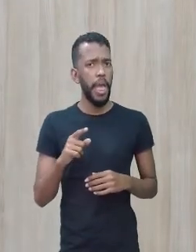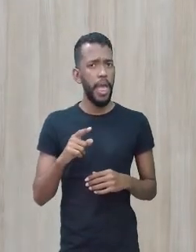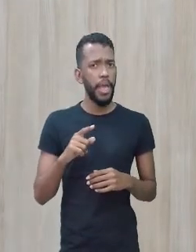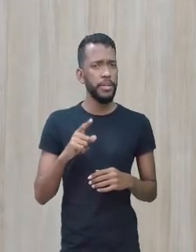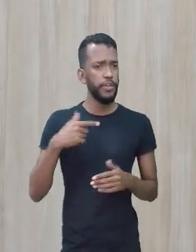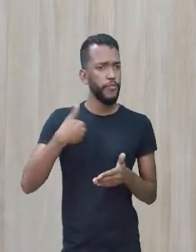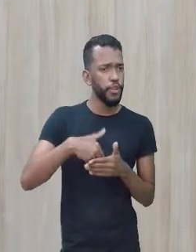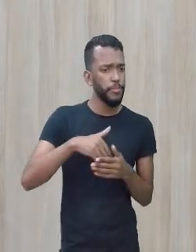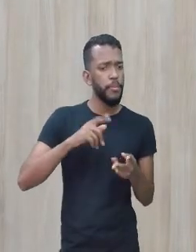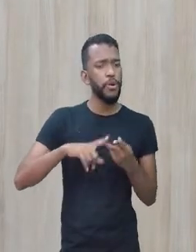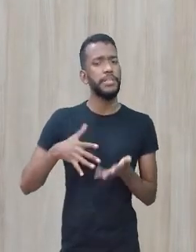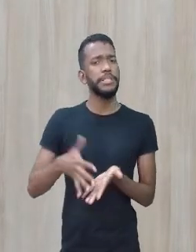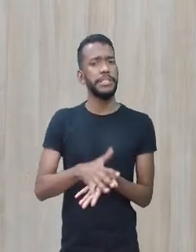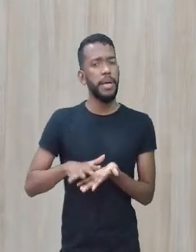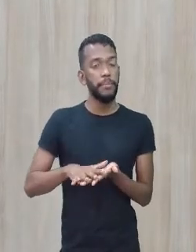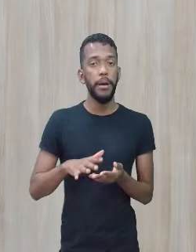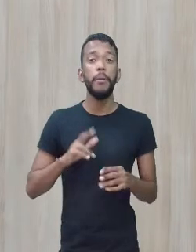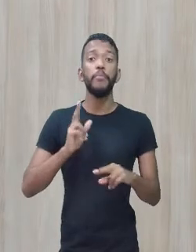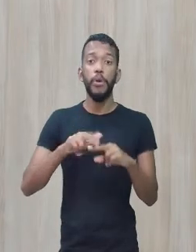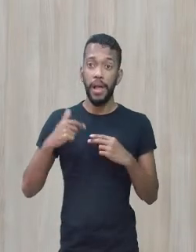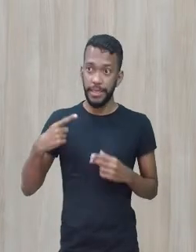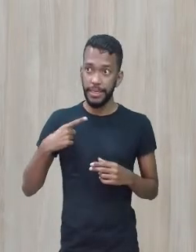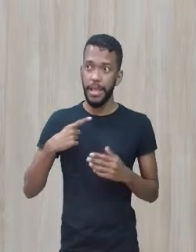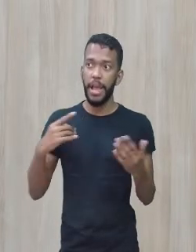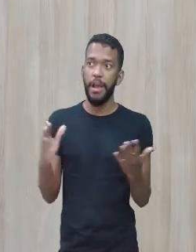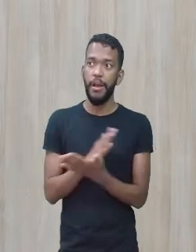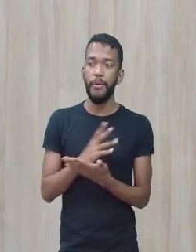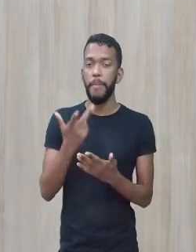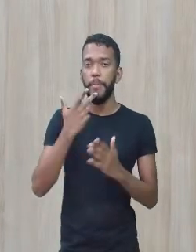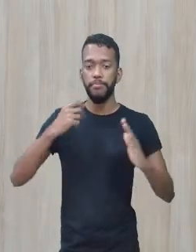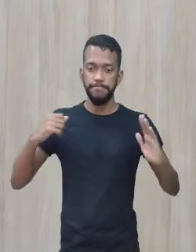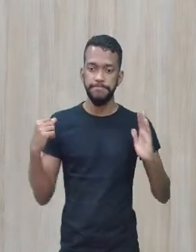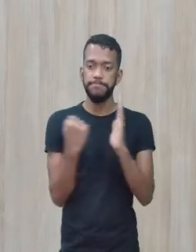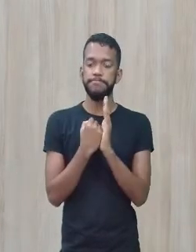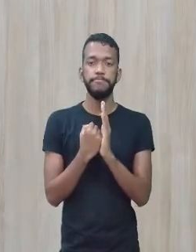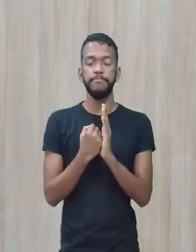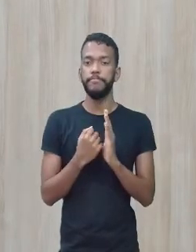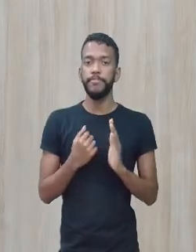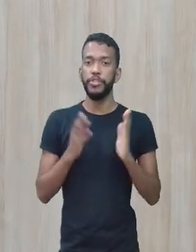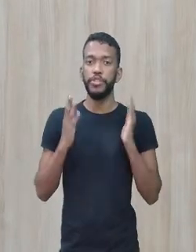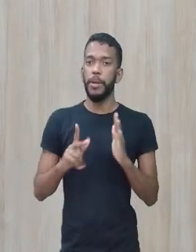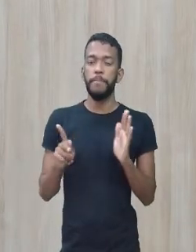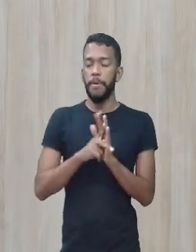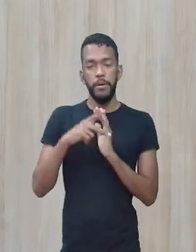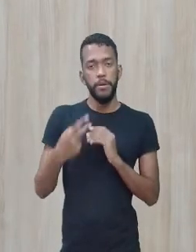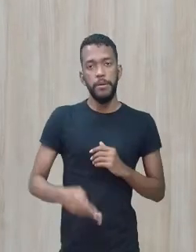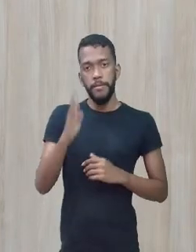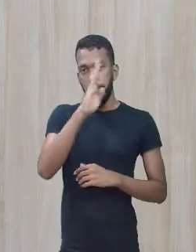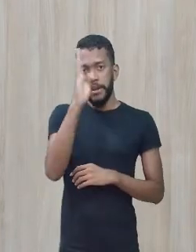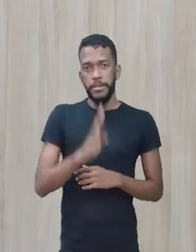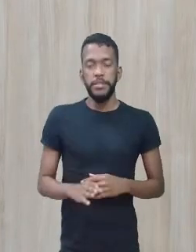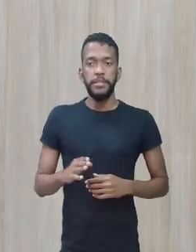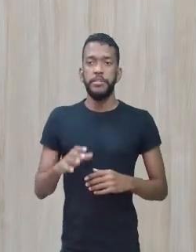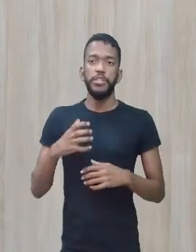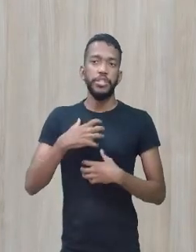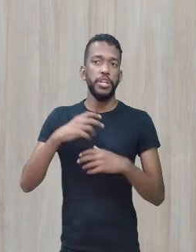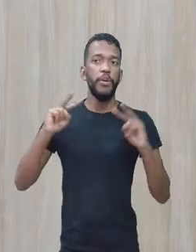quê? Porque existem alguns elementos que terminam sendo, se constituindo como uma forma de